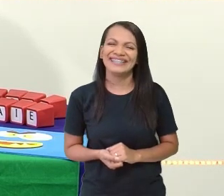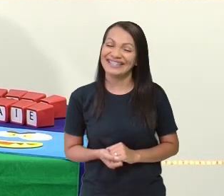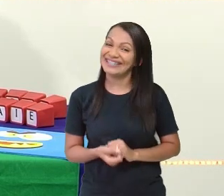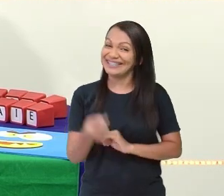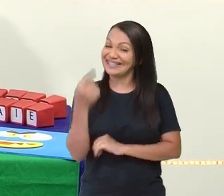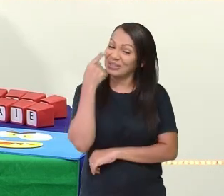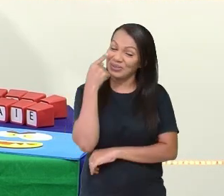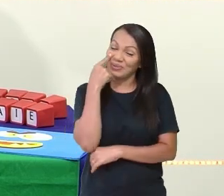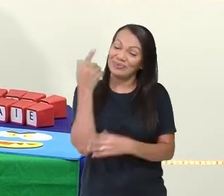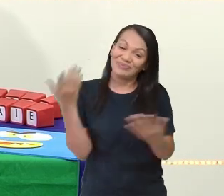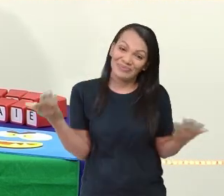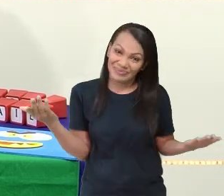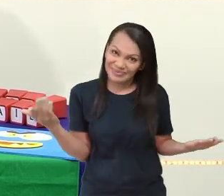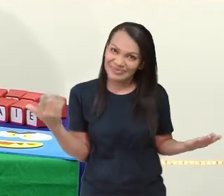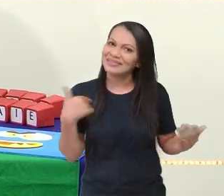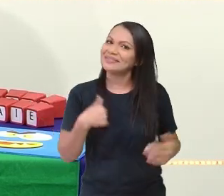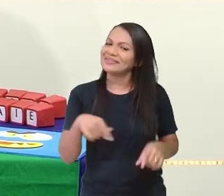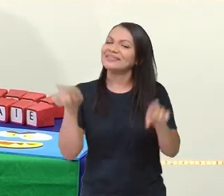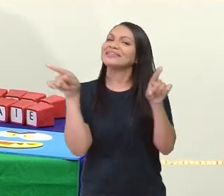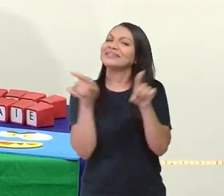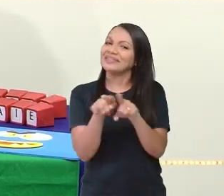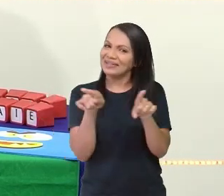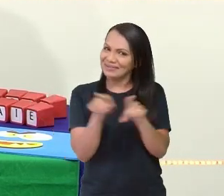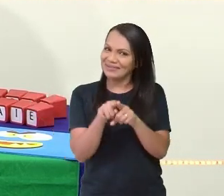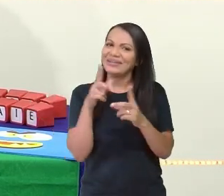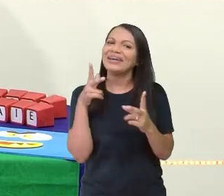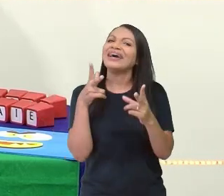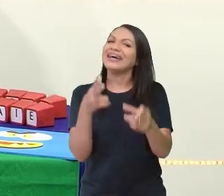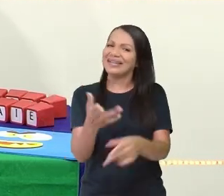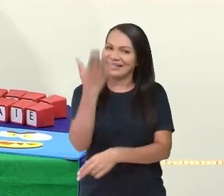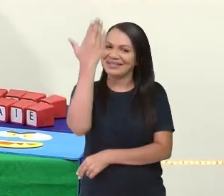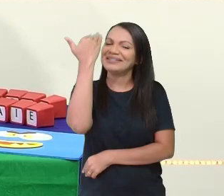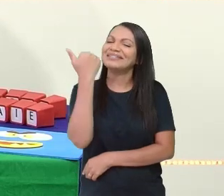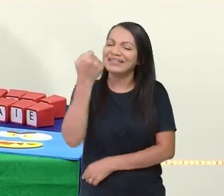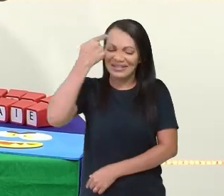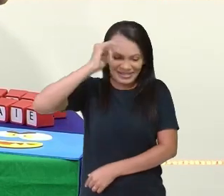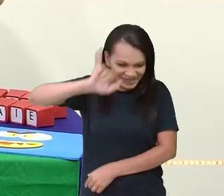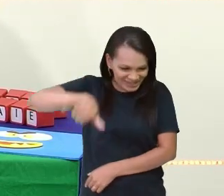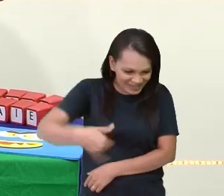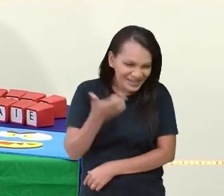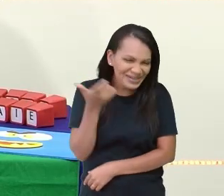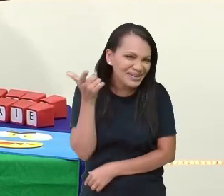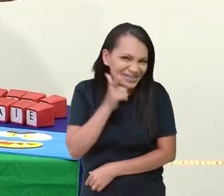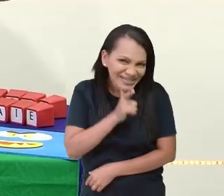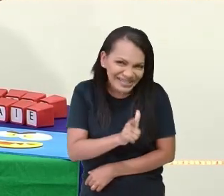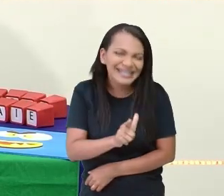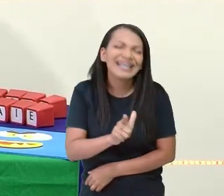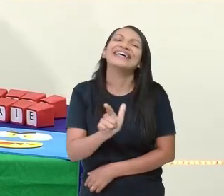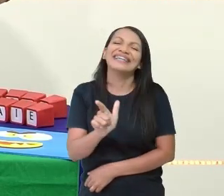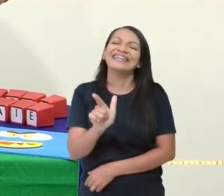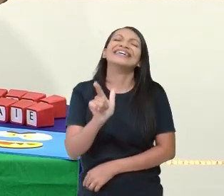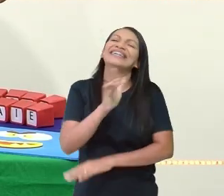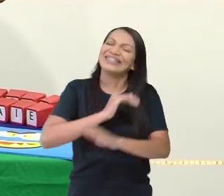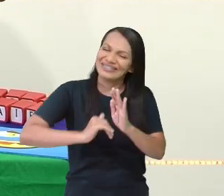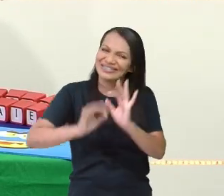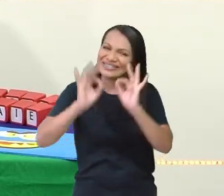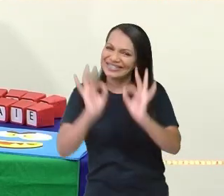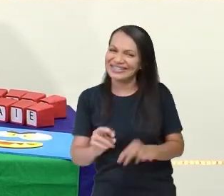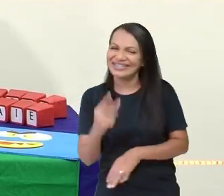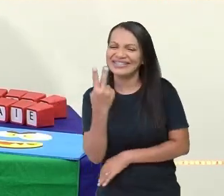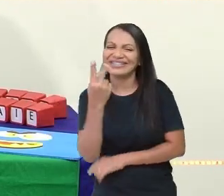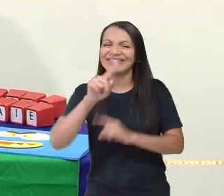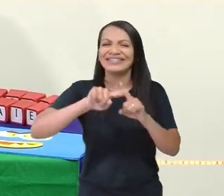2-1. Olha, eu também vou com a Jéssica, porque eu soube que Jéssica acerta tudo. Aí eu vou agora com a Jéssica,